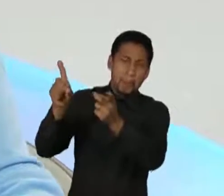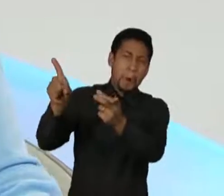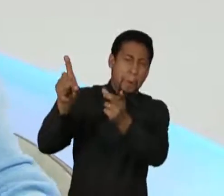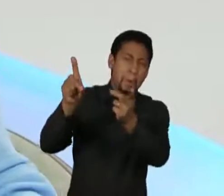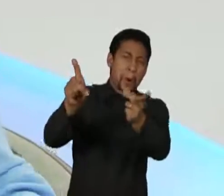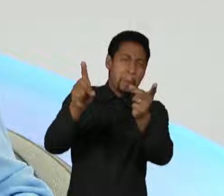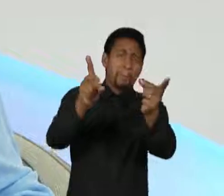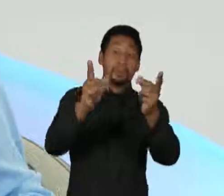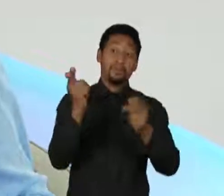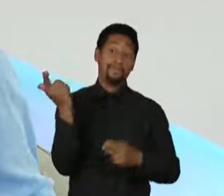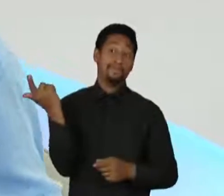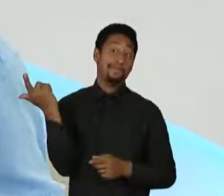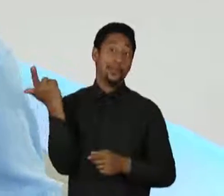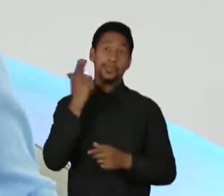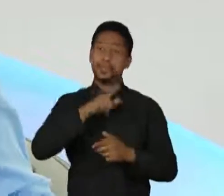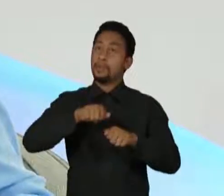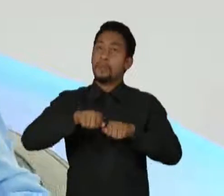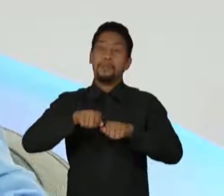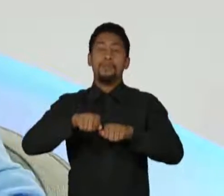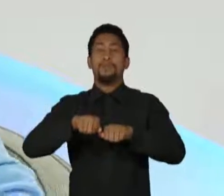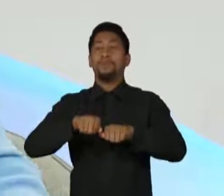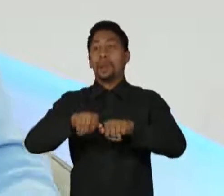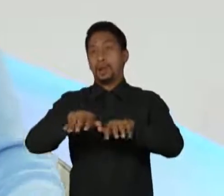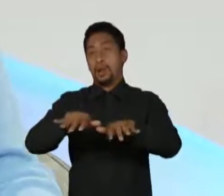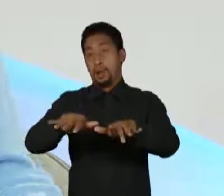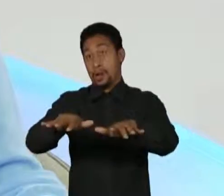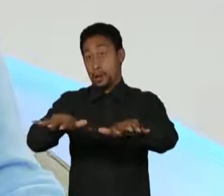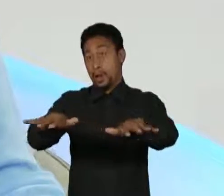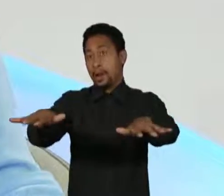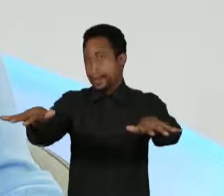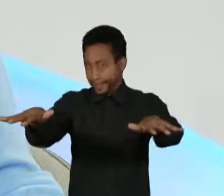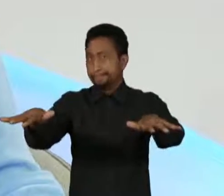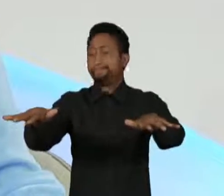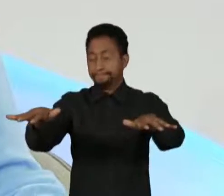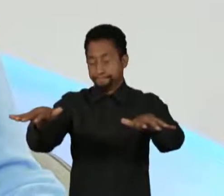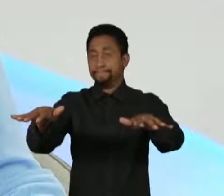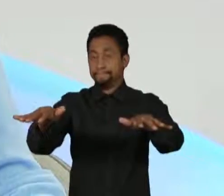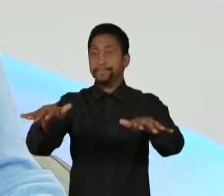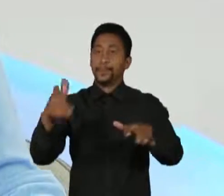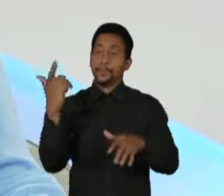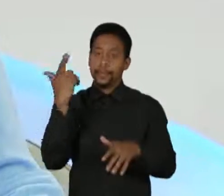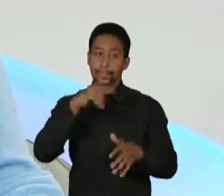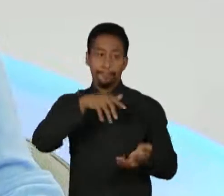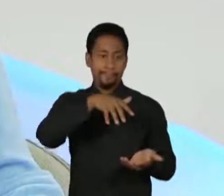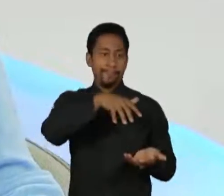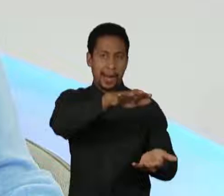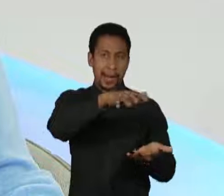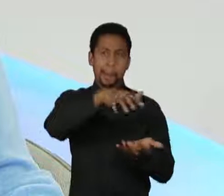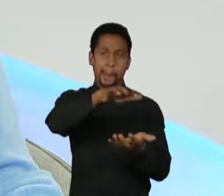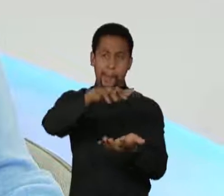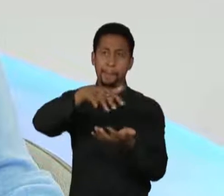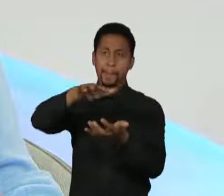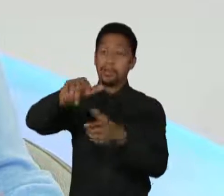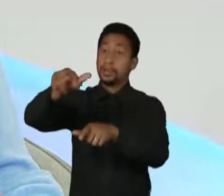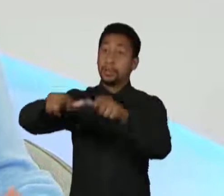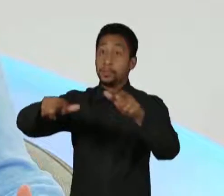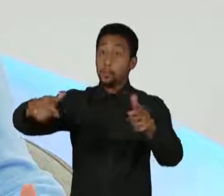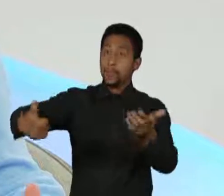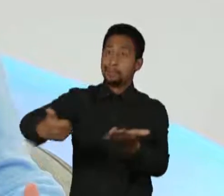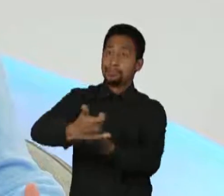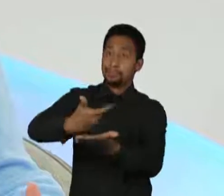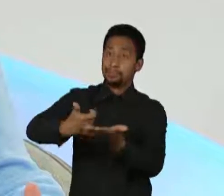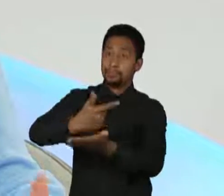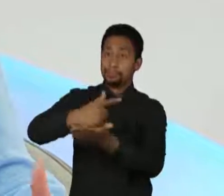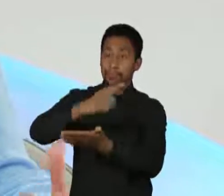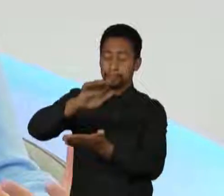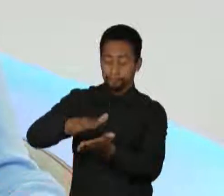uma uma uma escala né de de Distribuição e de leitores muito baseado nisso que